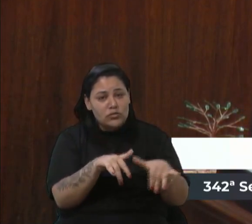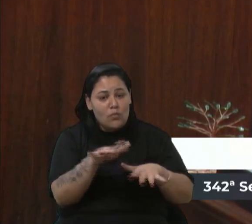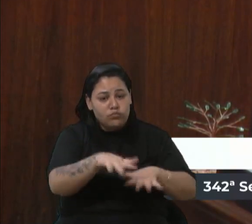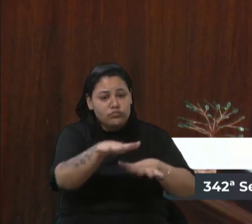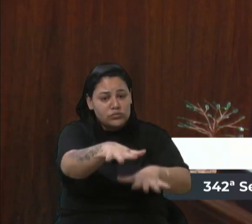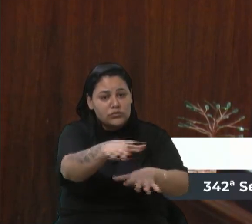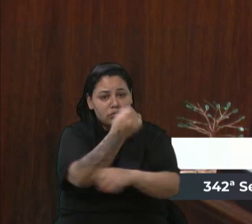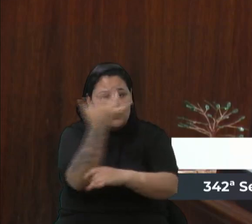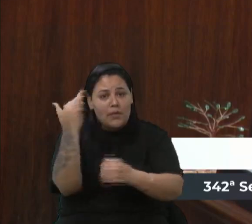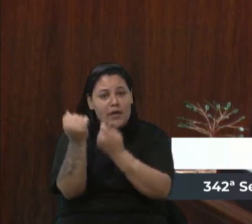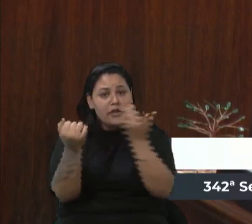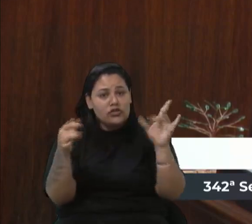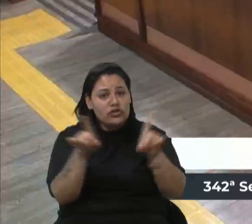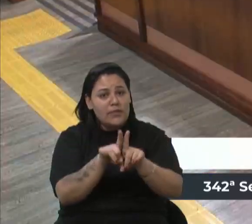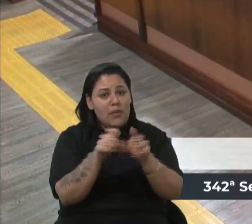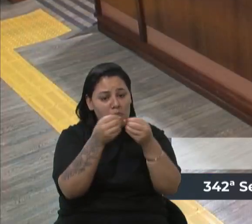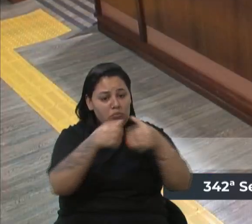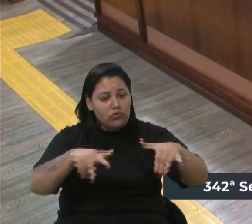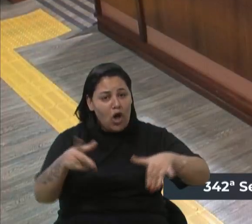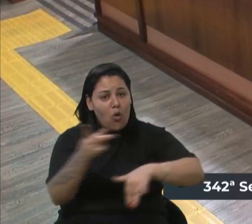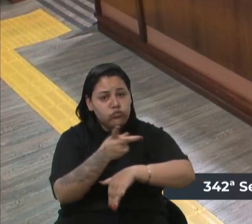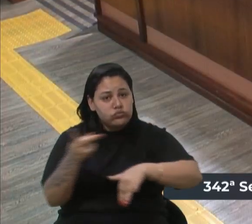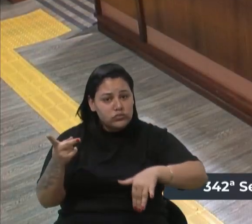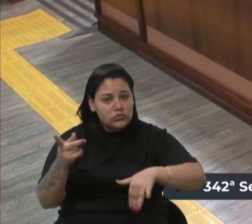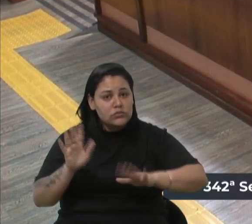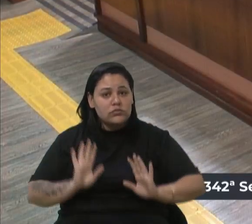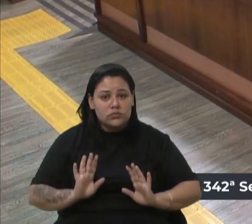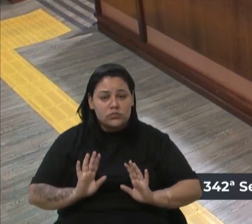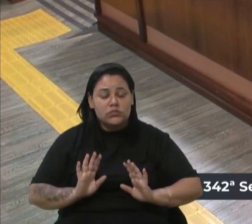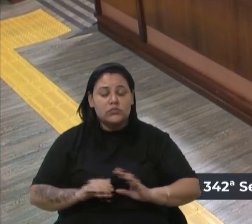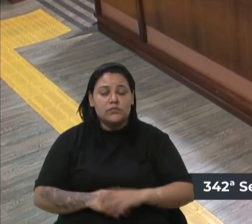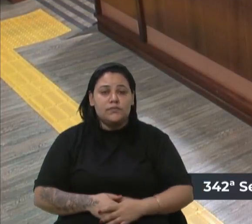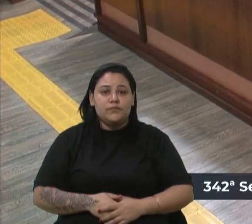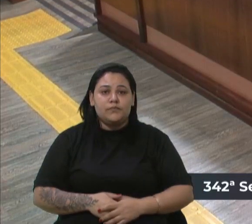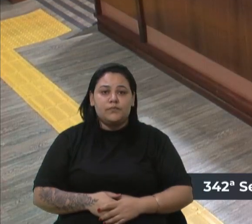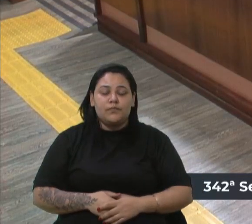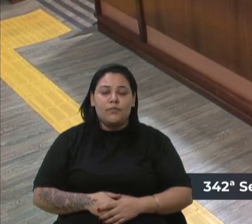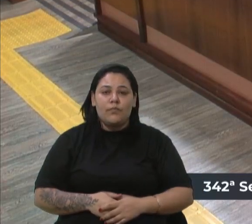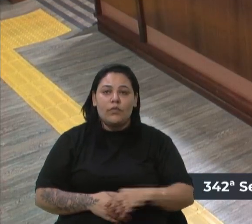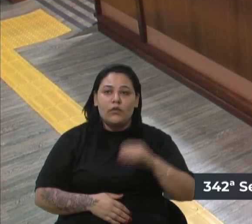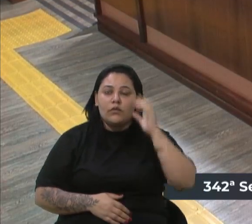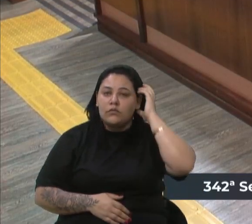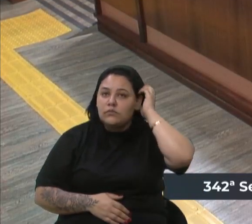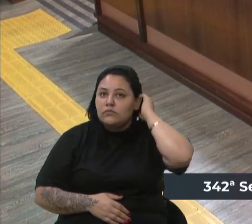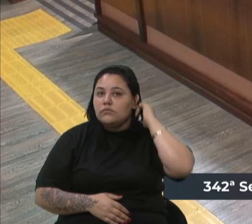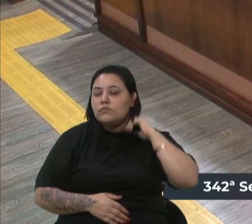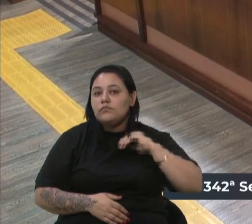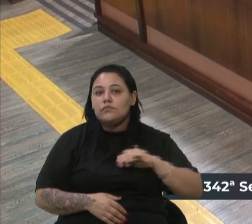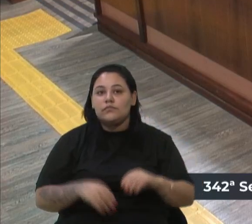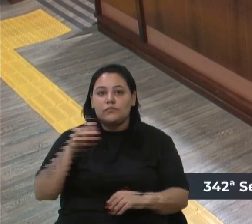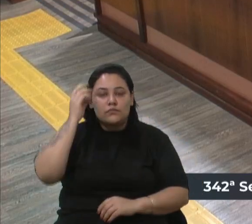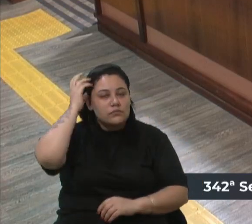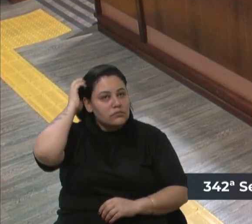ambiente. Obrigada, vereador. Obrigado, vereadora Rose. Vereador Lucas, que é professor, e outros professores aqui,